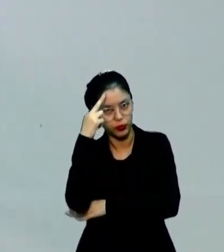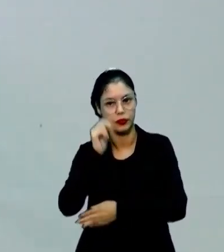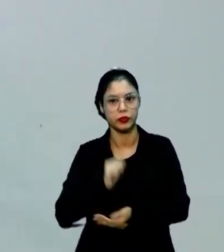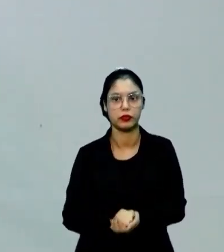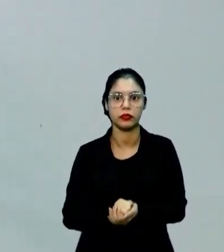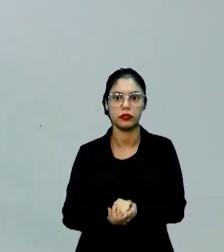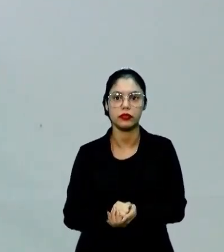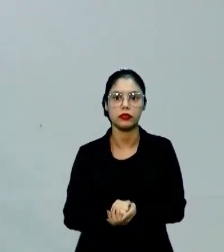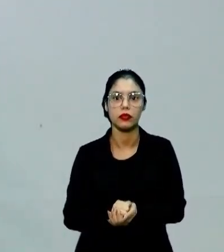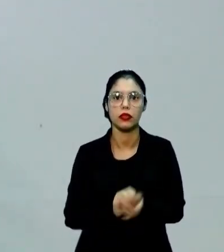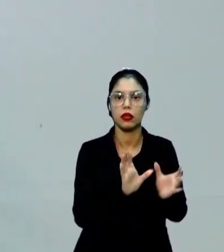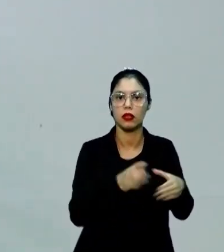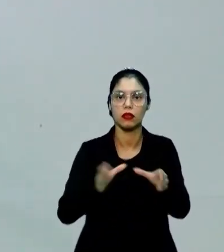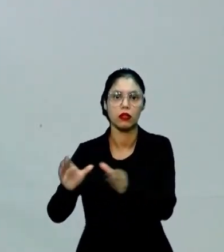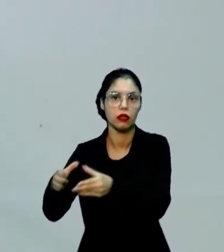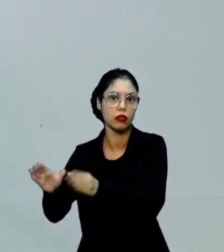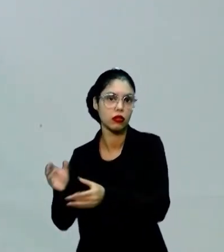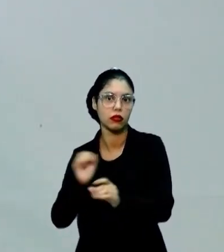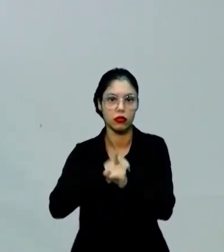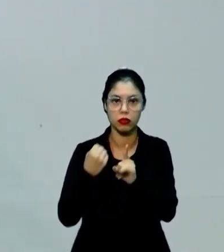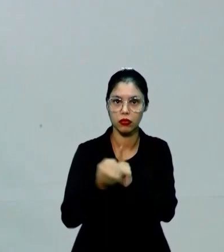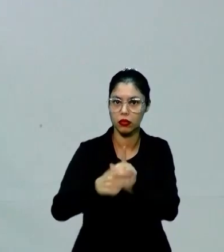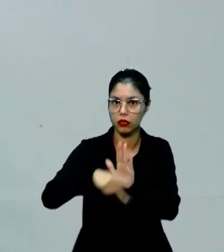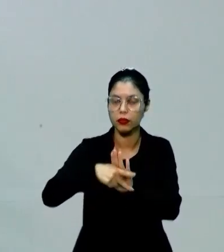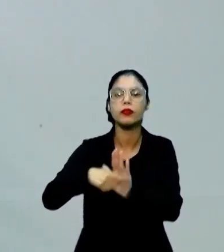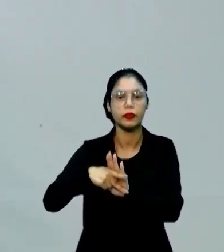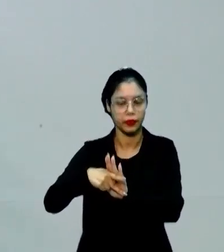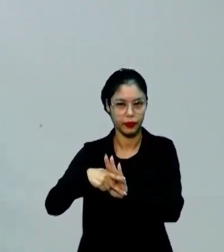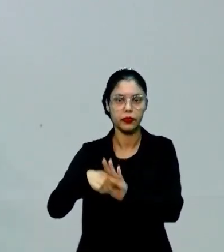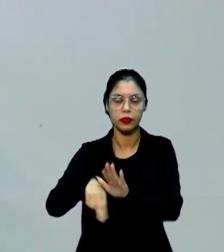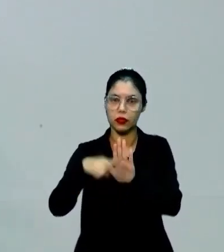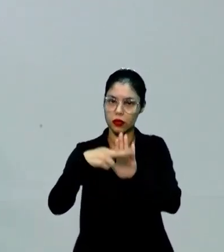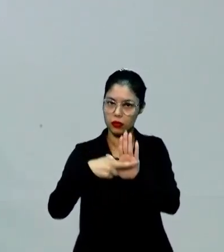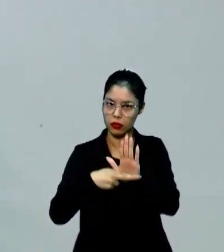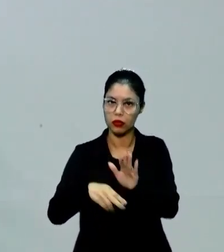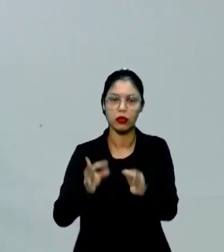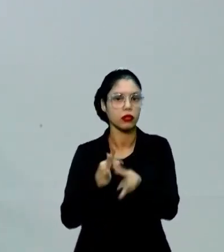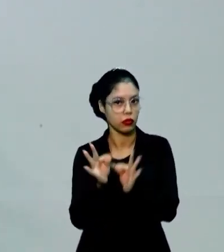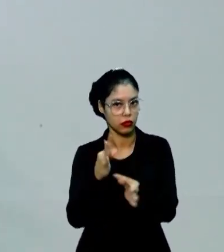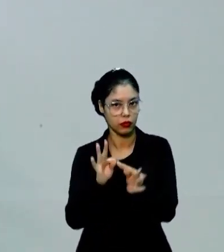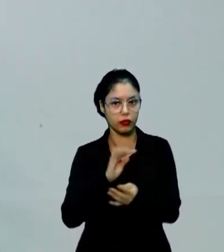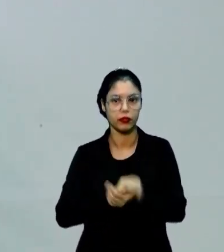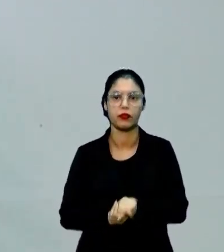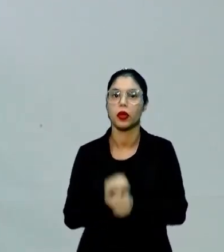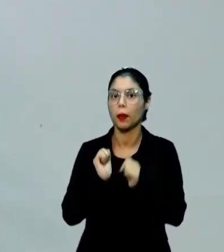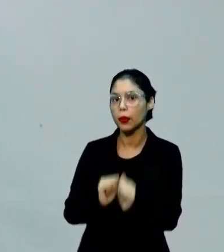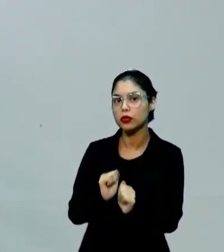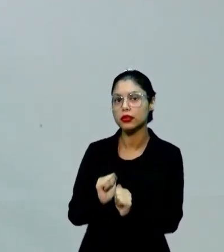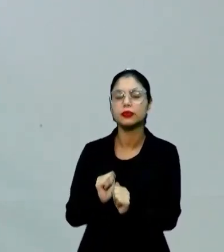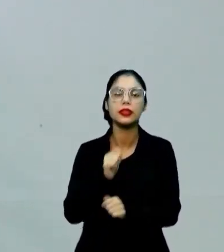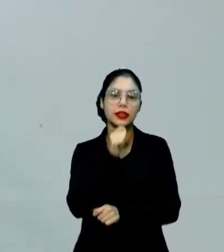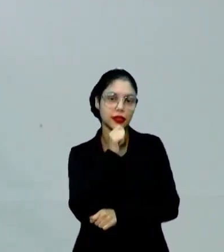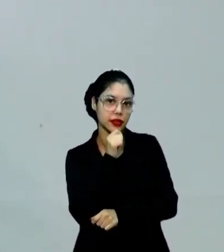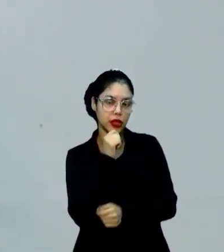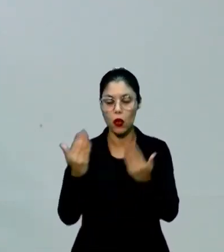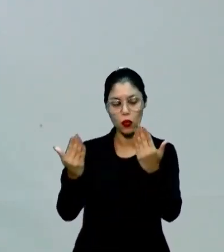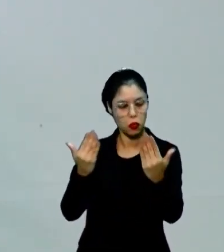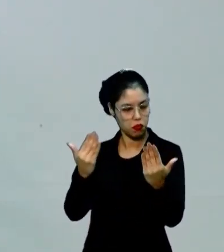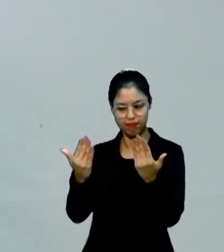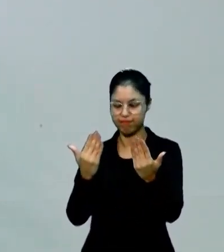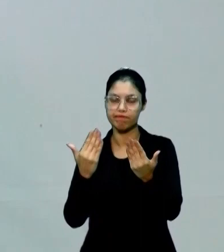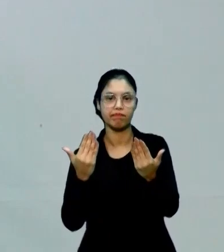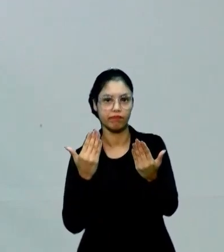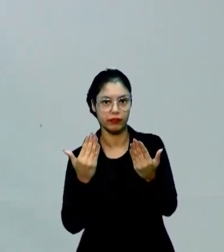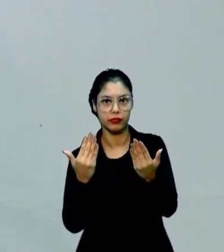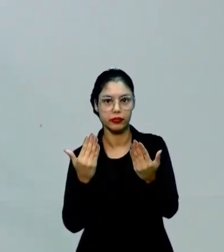em cada sociedade há os seus padrões tecnológicos. Nós podemos até comparar, não